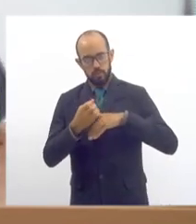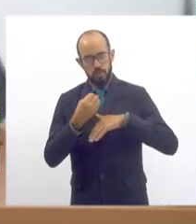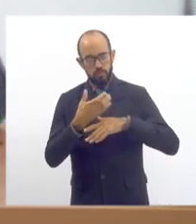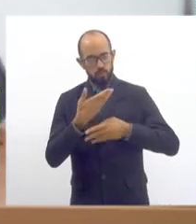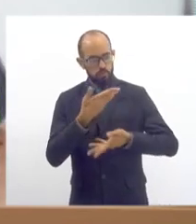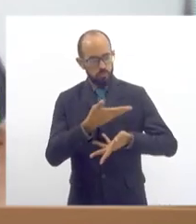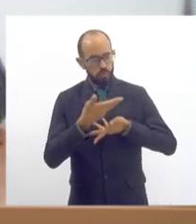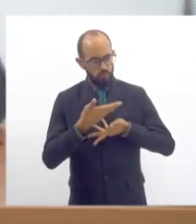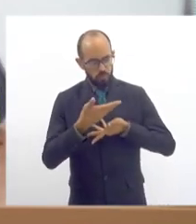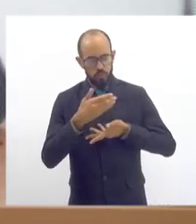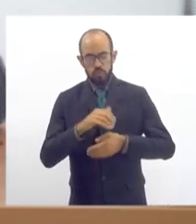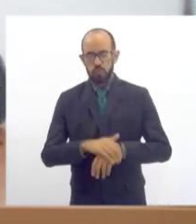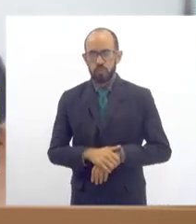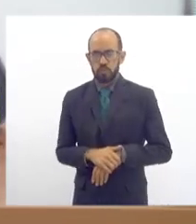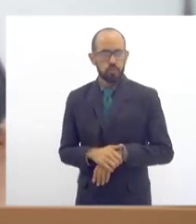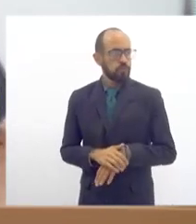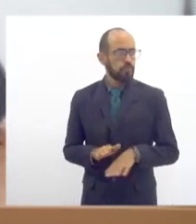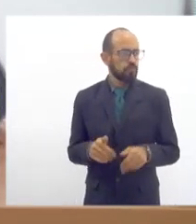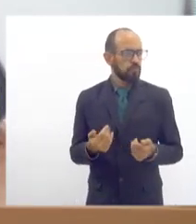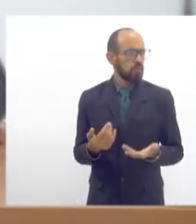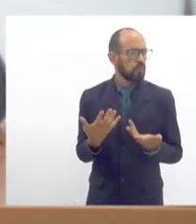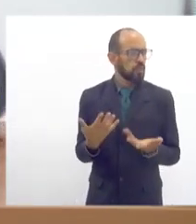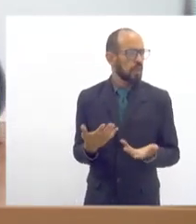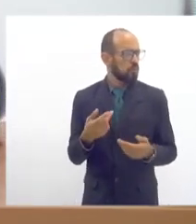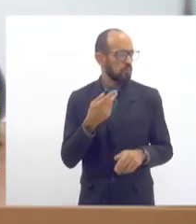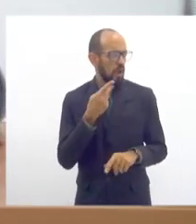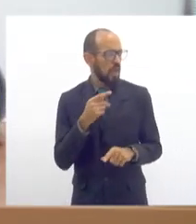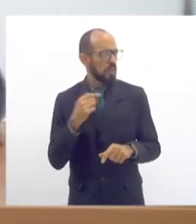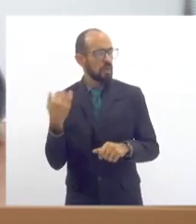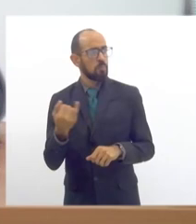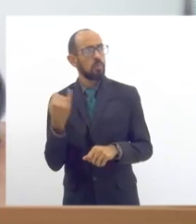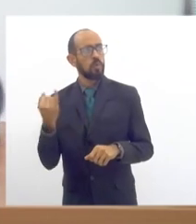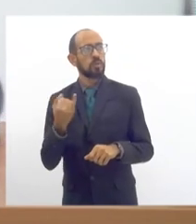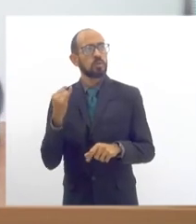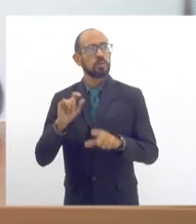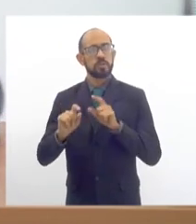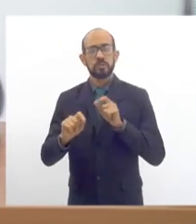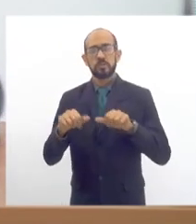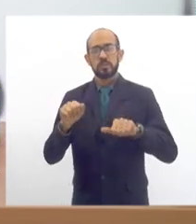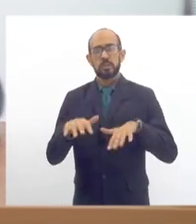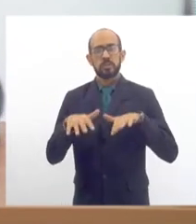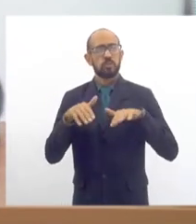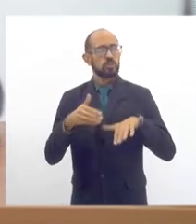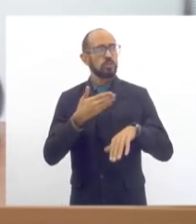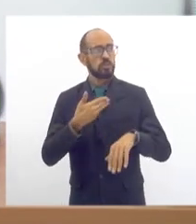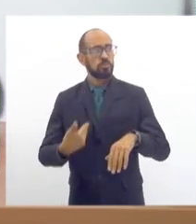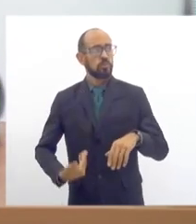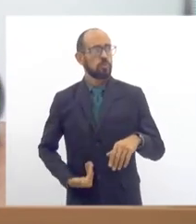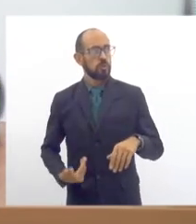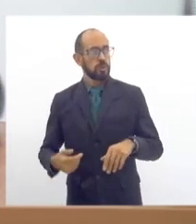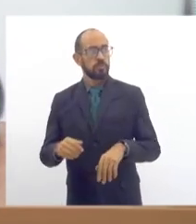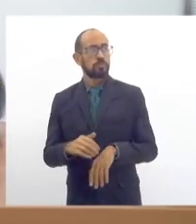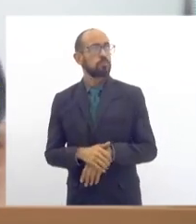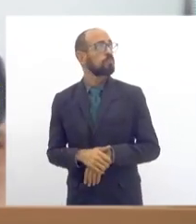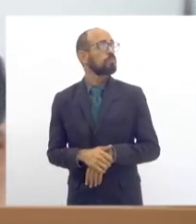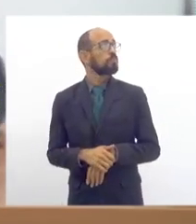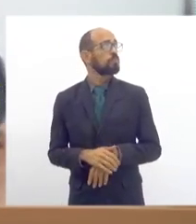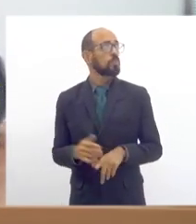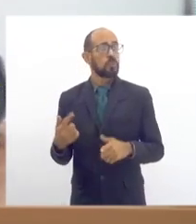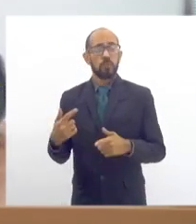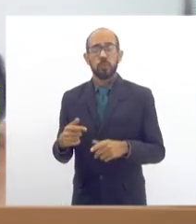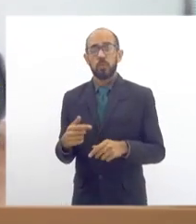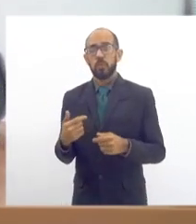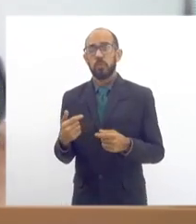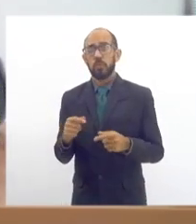aqui. Eu queria ressaltar a importância desta audiência pública, de cuja